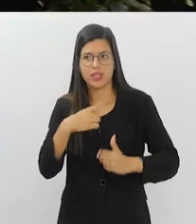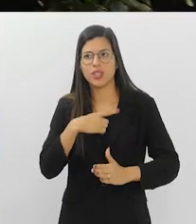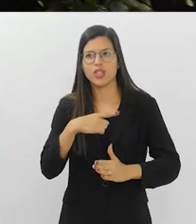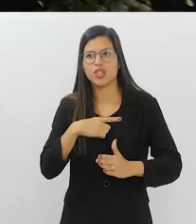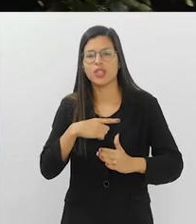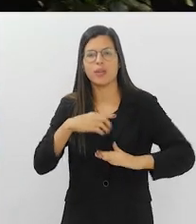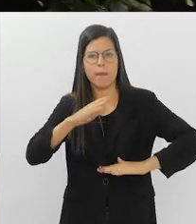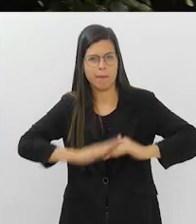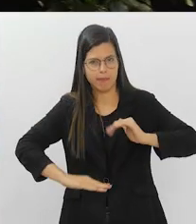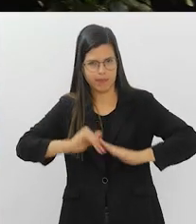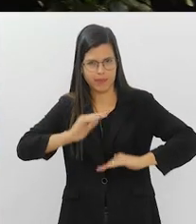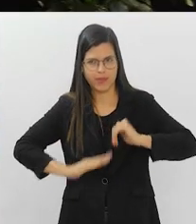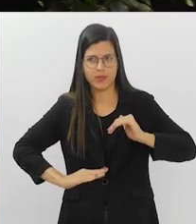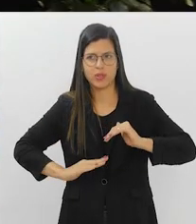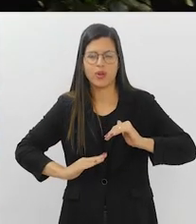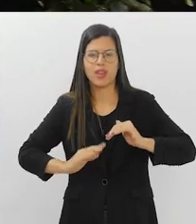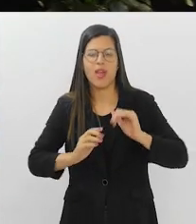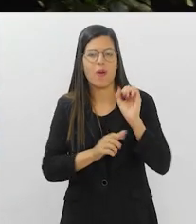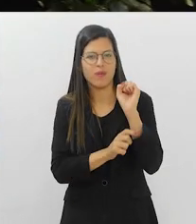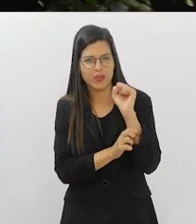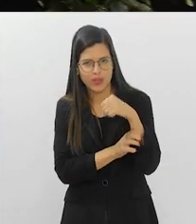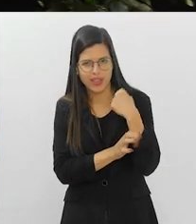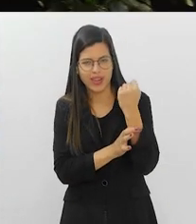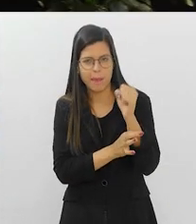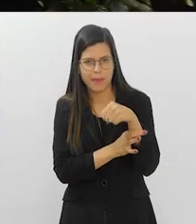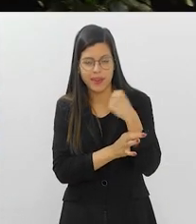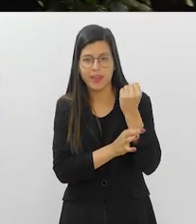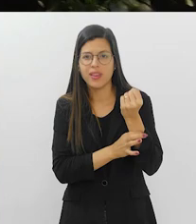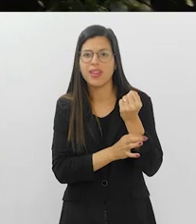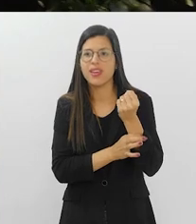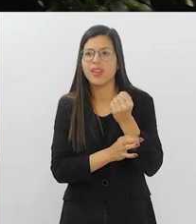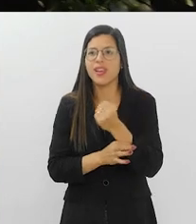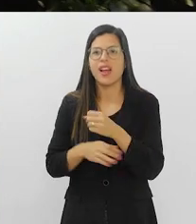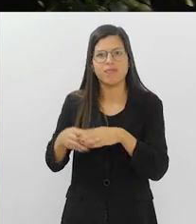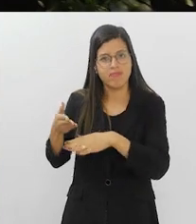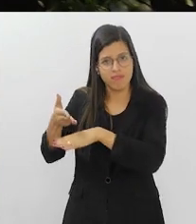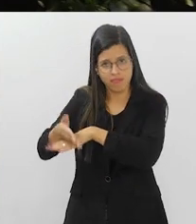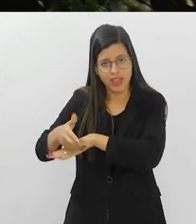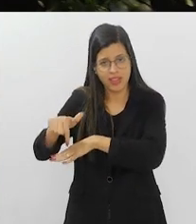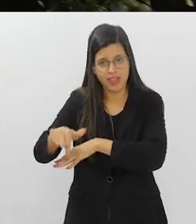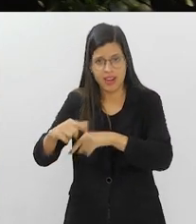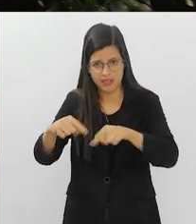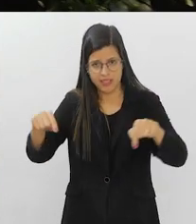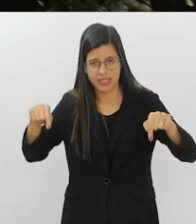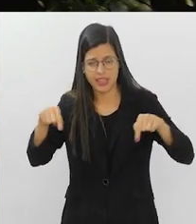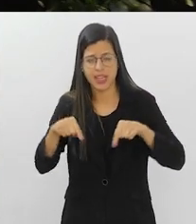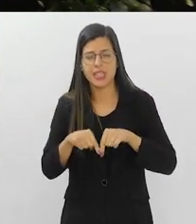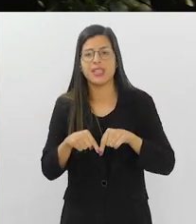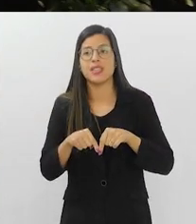de profissionais, às vezes, né, de fisioterapia, que ele passava na redação, e